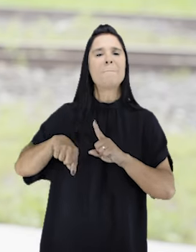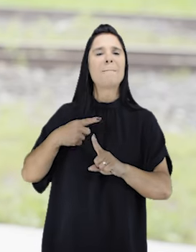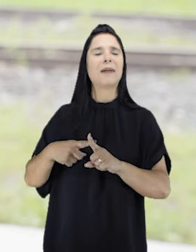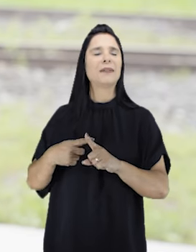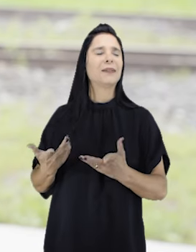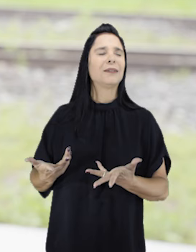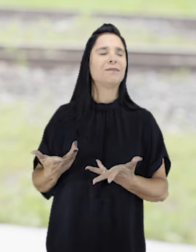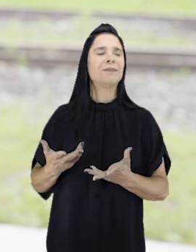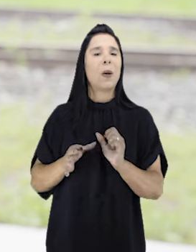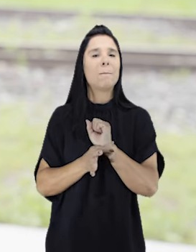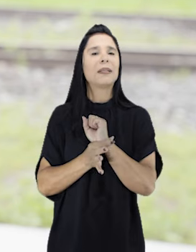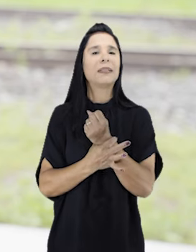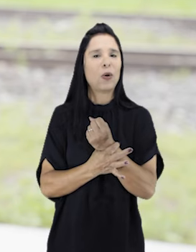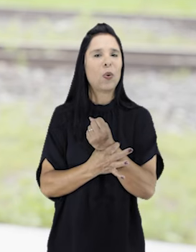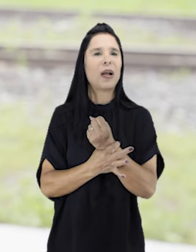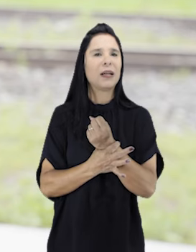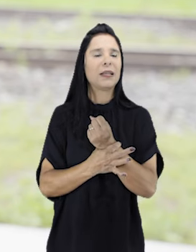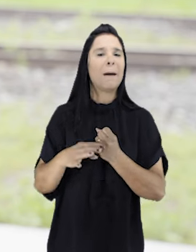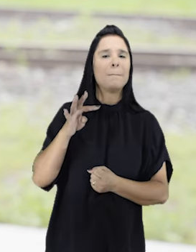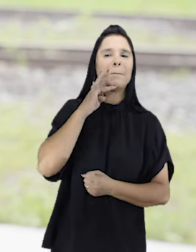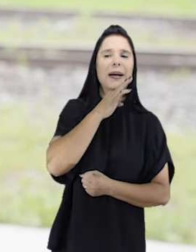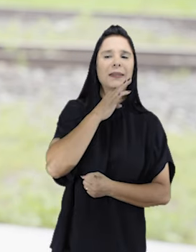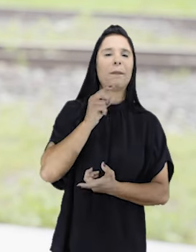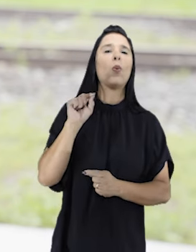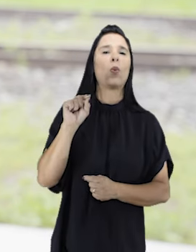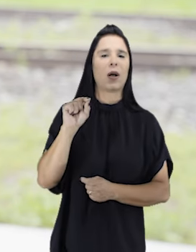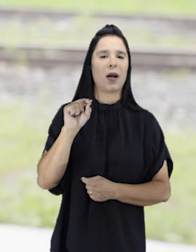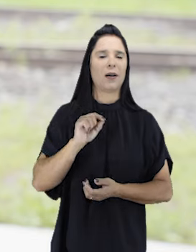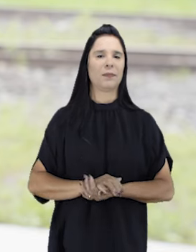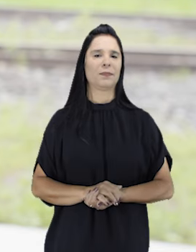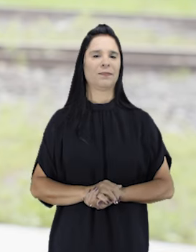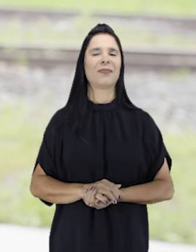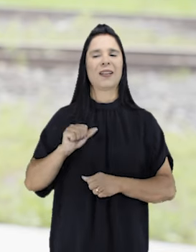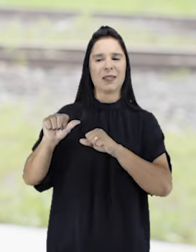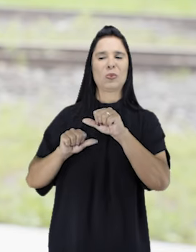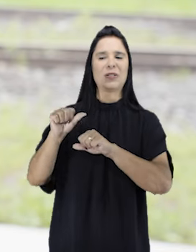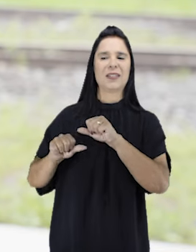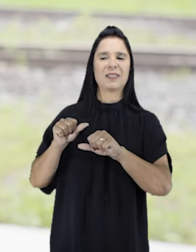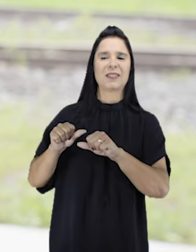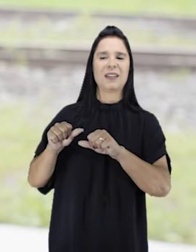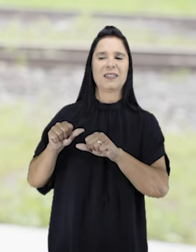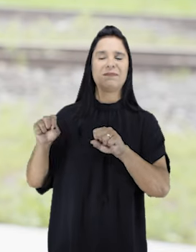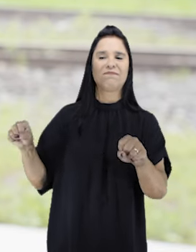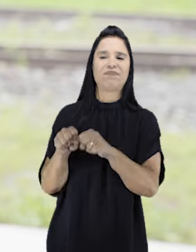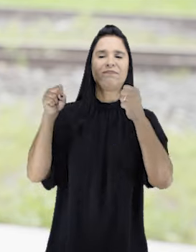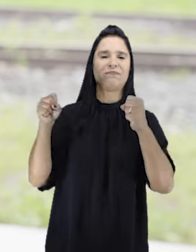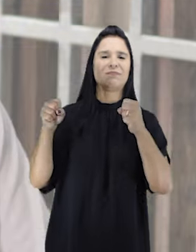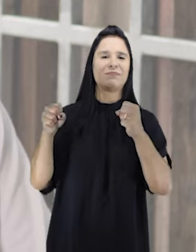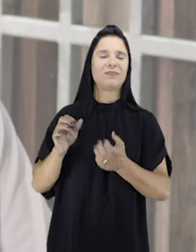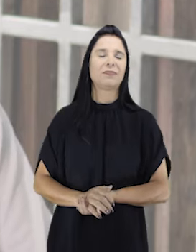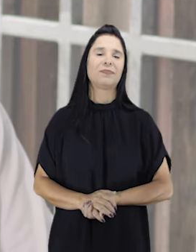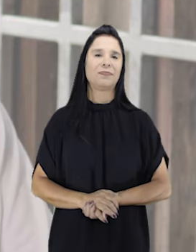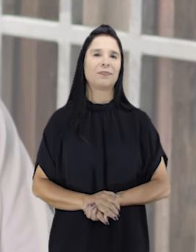mais uma segurança para perceber de que essa mudança, essa ruptura